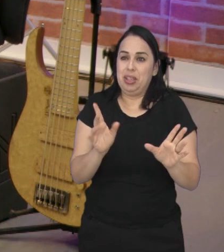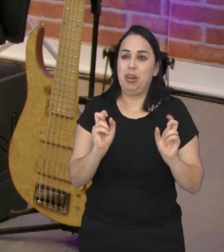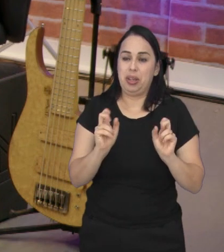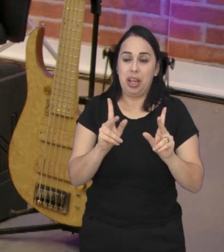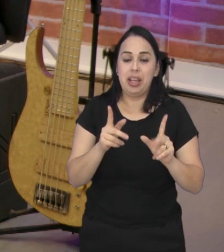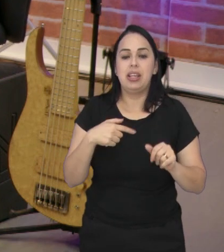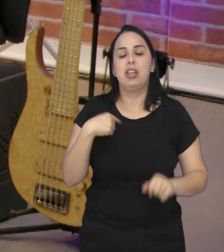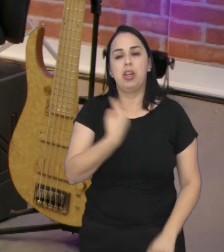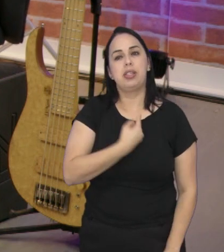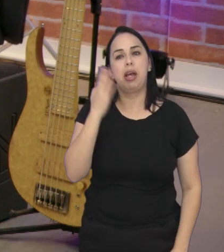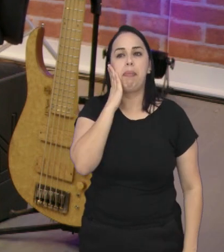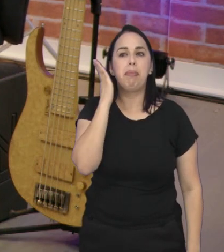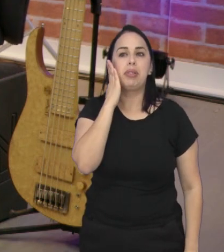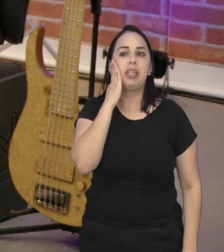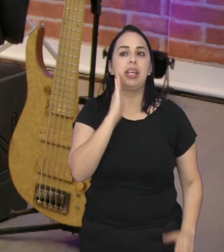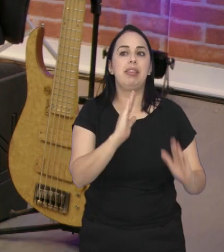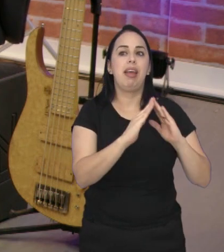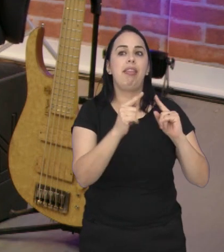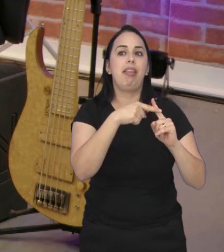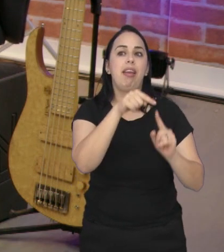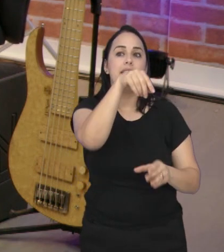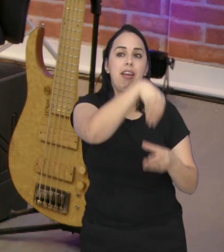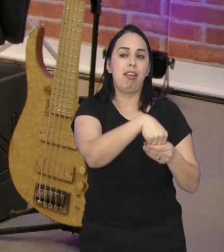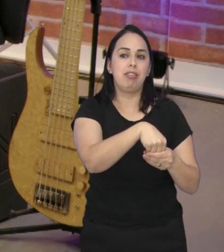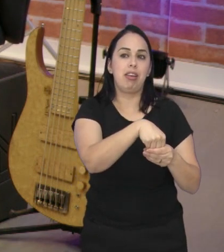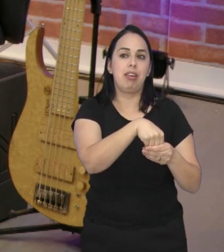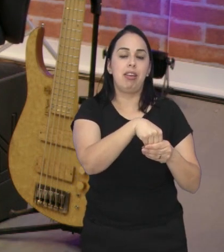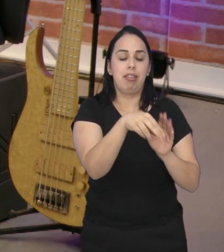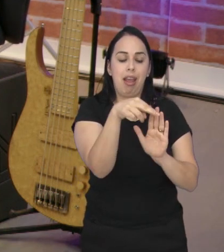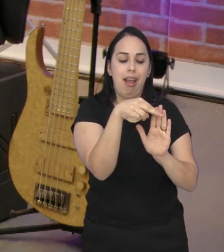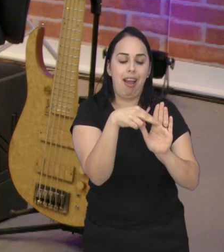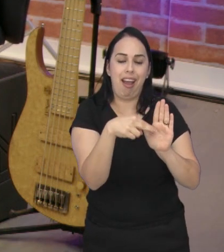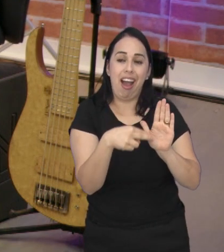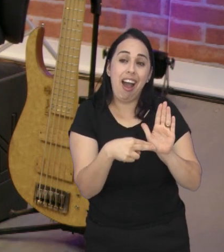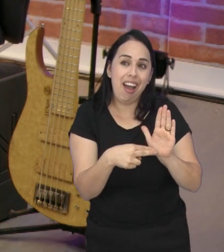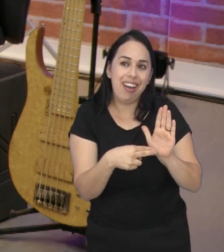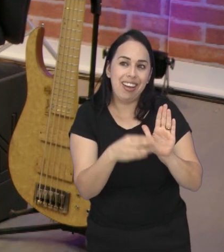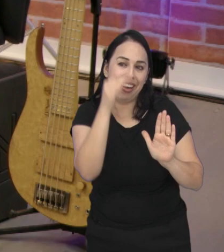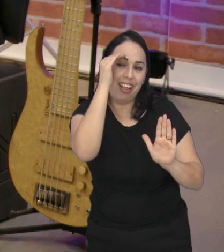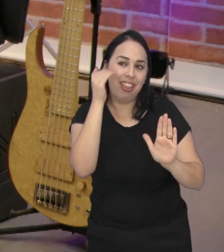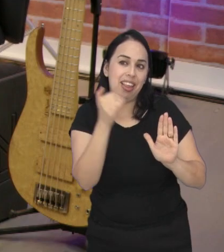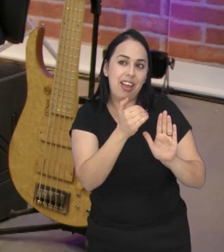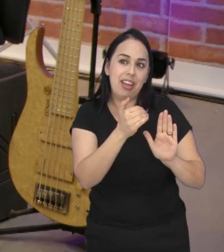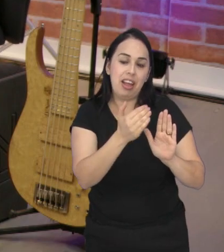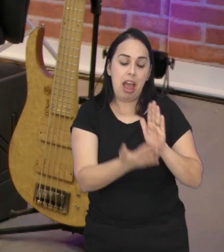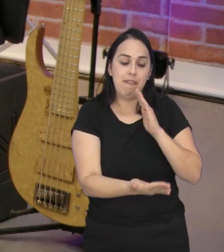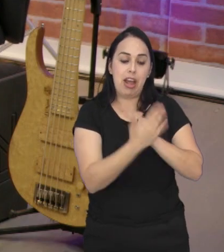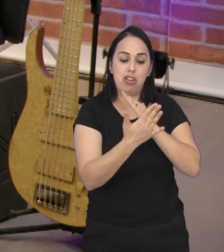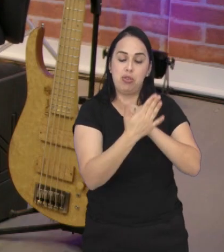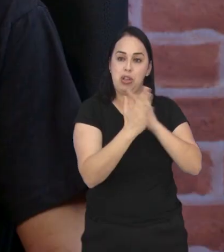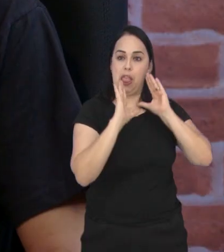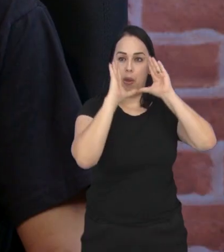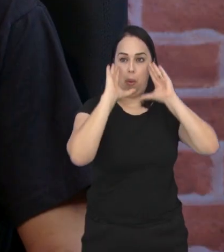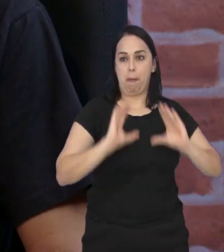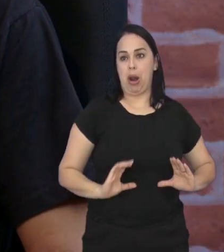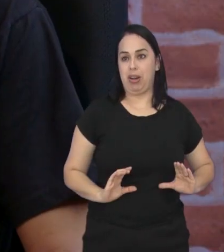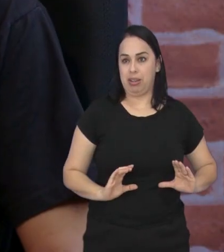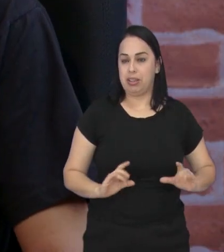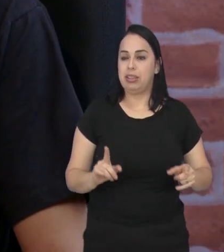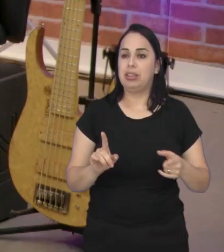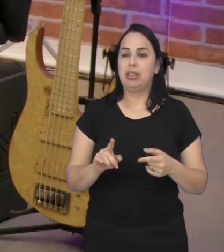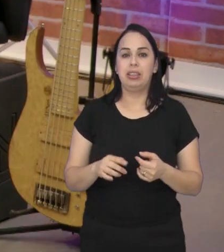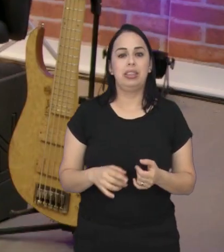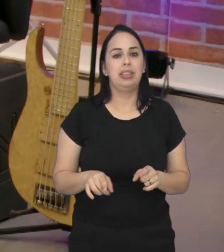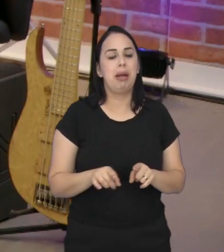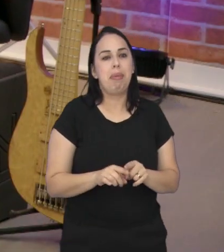Né? Porque, querendo ou não, a gente sabe que dentro da igreja você tem algumas regras, algumas coisas que vão moldando o músico ali, então... Você não pode